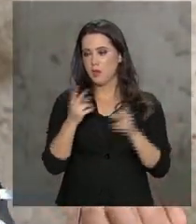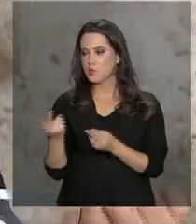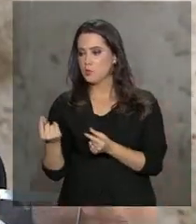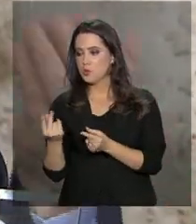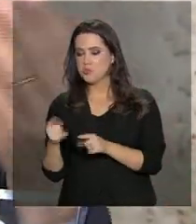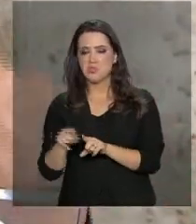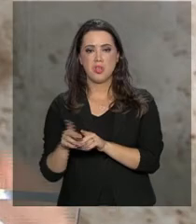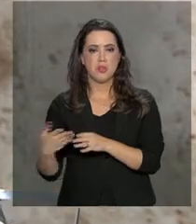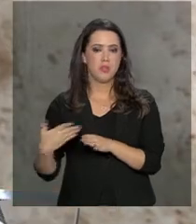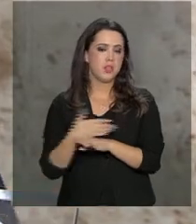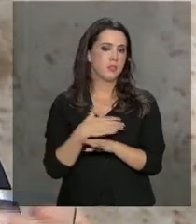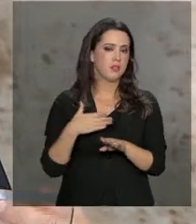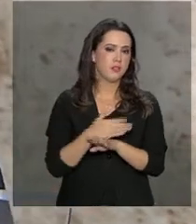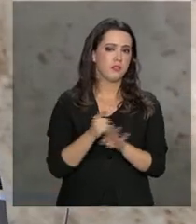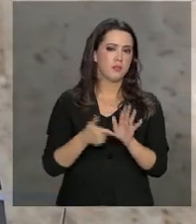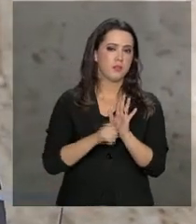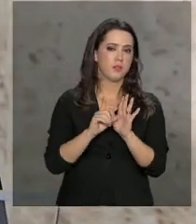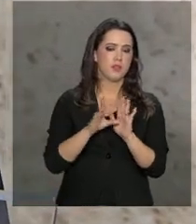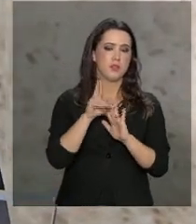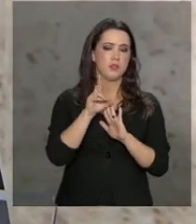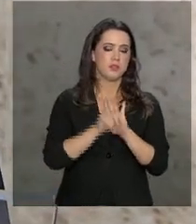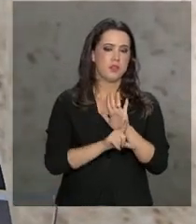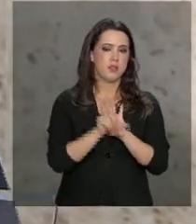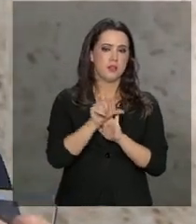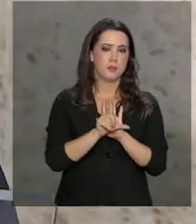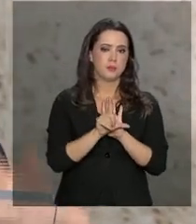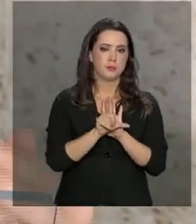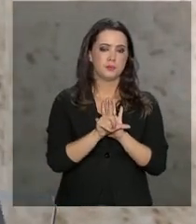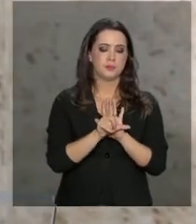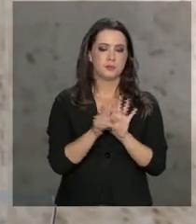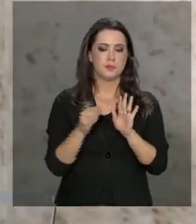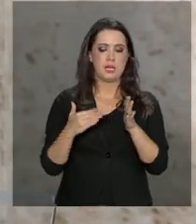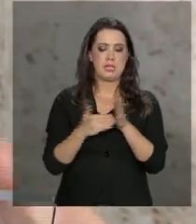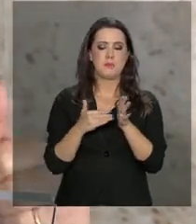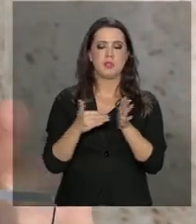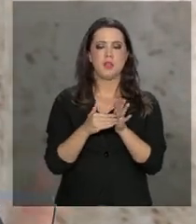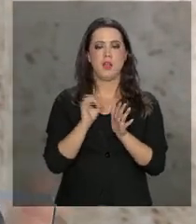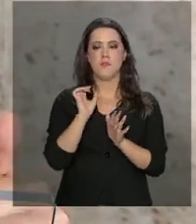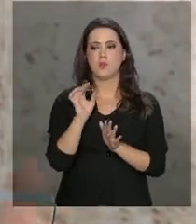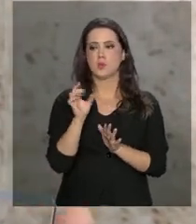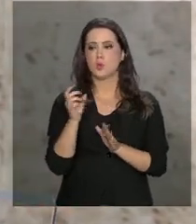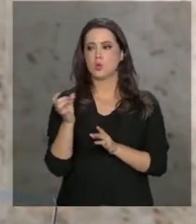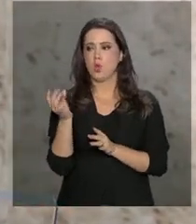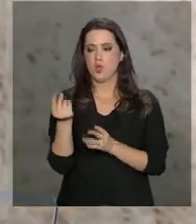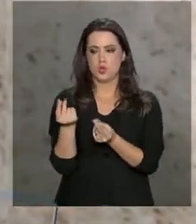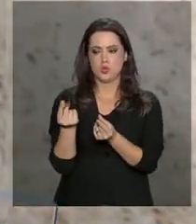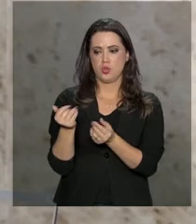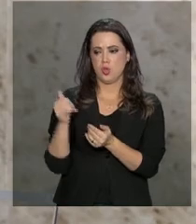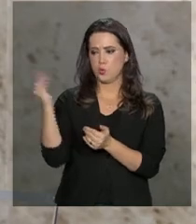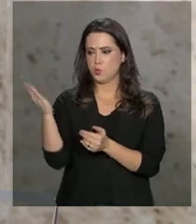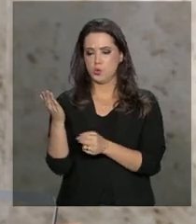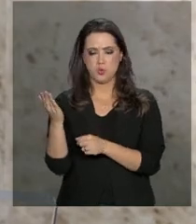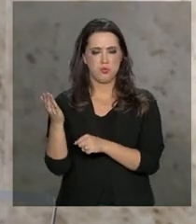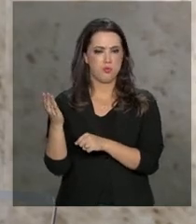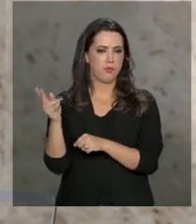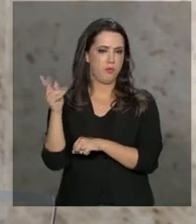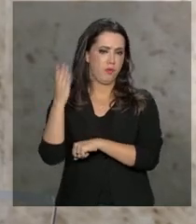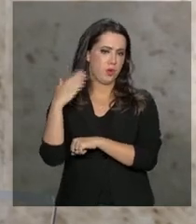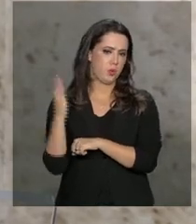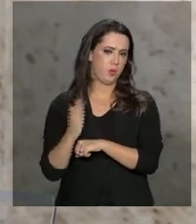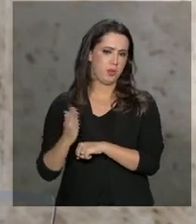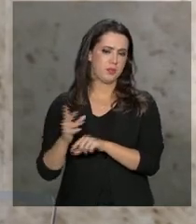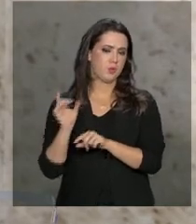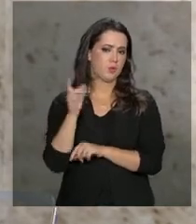que antes no código em vigor e limitava que capital estrangeiro pudesse ter até 20%